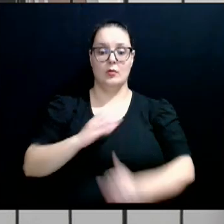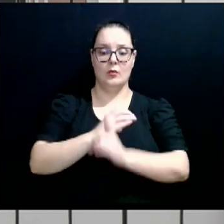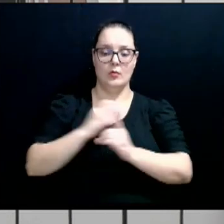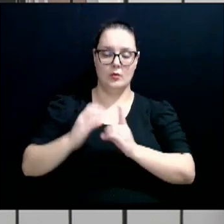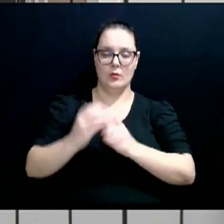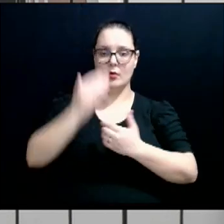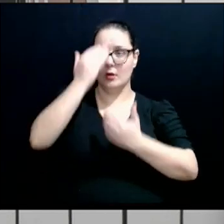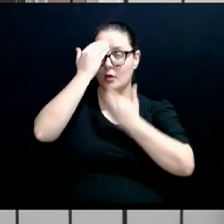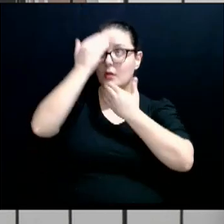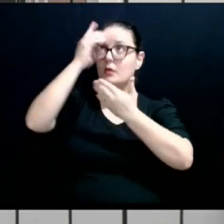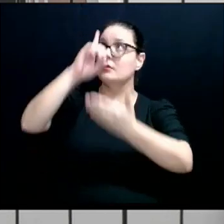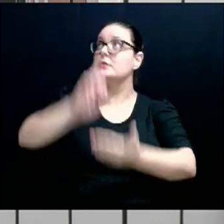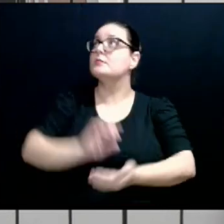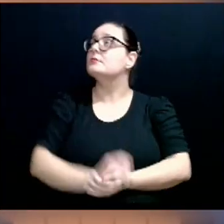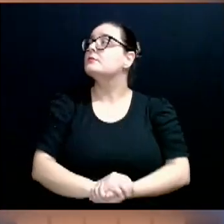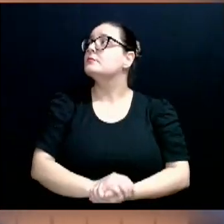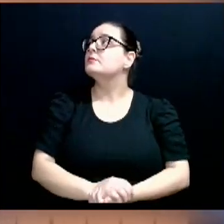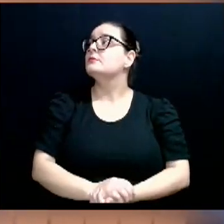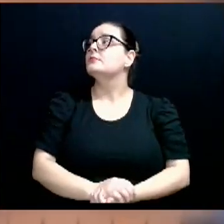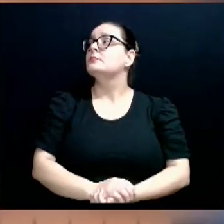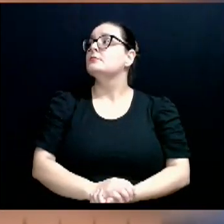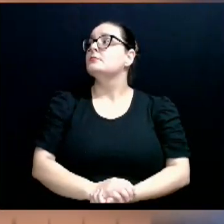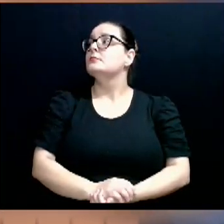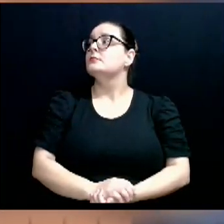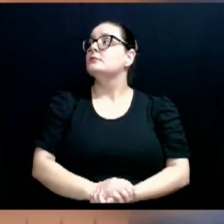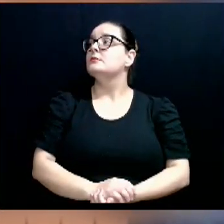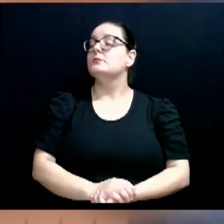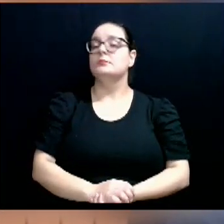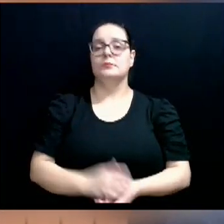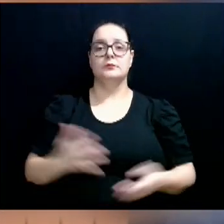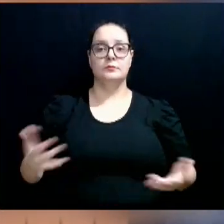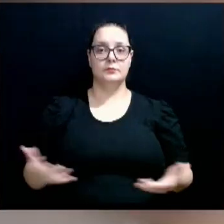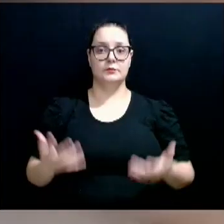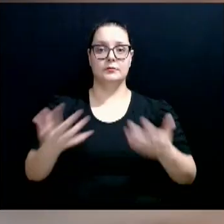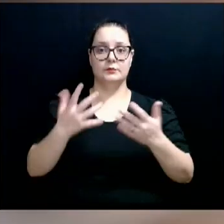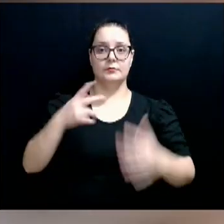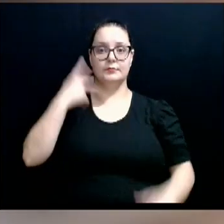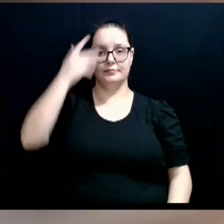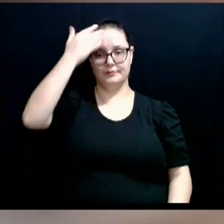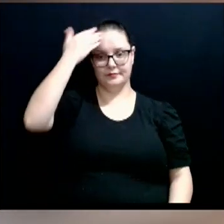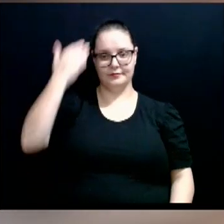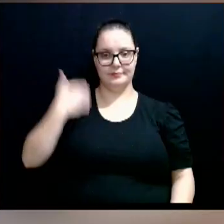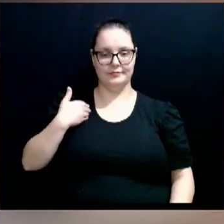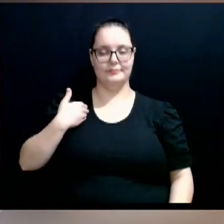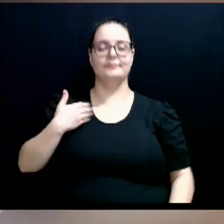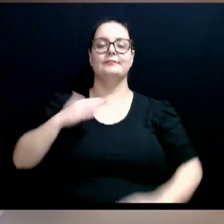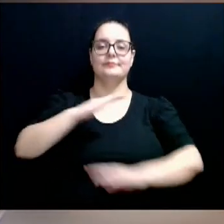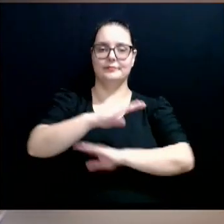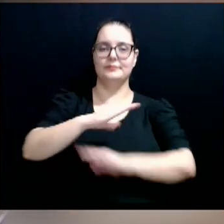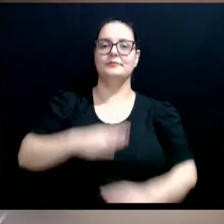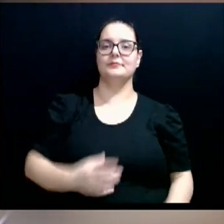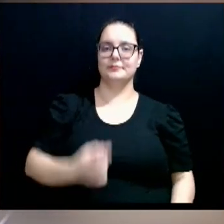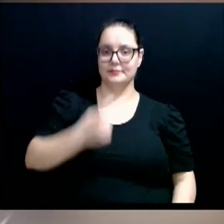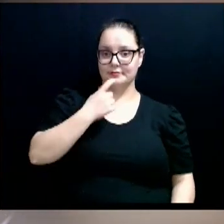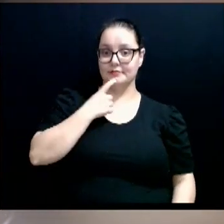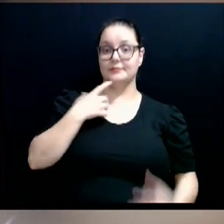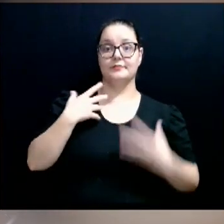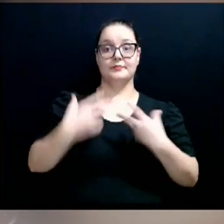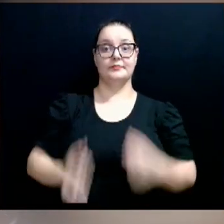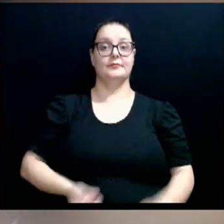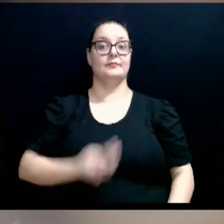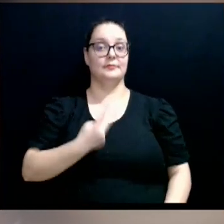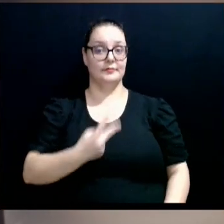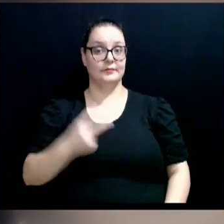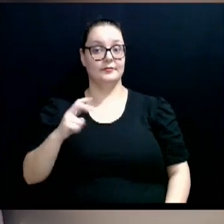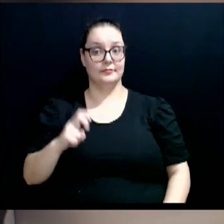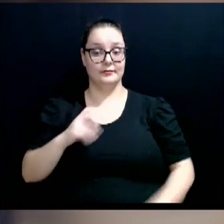Graças. Por iniciativa da vereadora Débora Palermo, a Câmara Municipal de Campinas sediou o 25º Culto